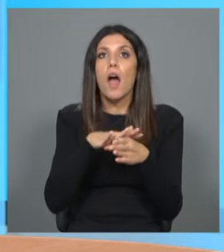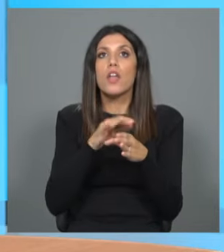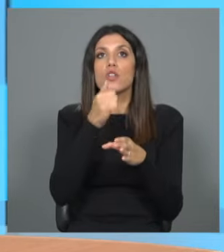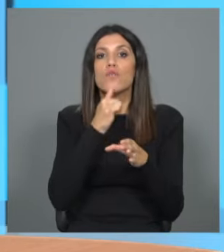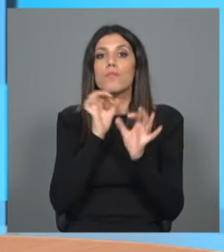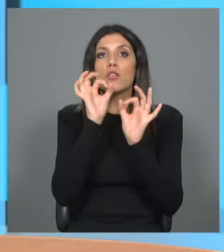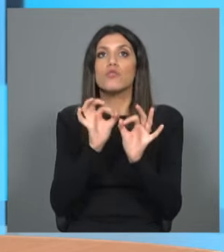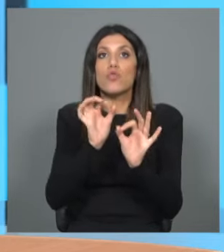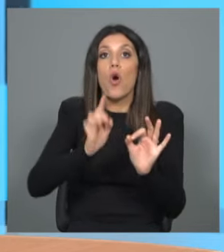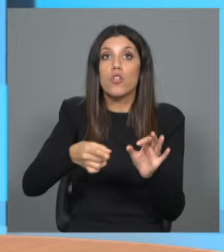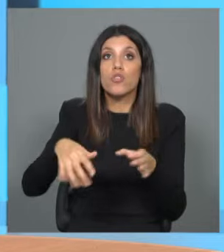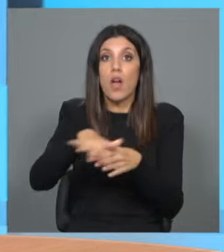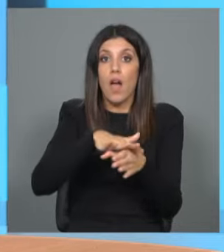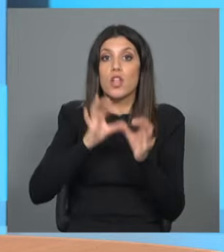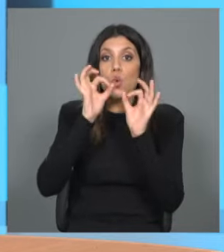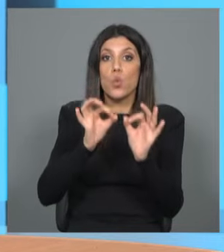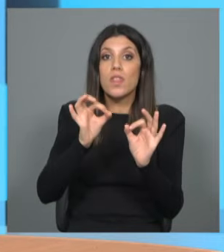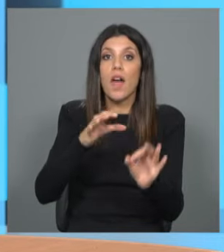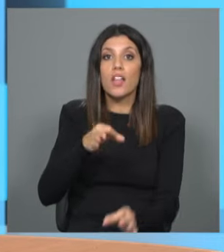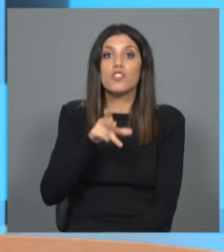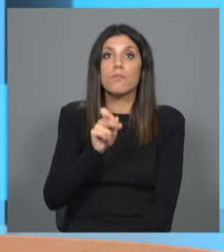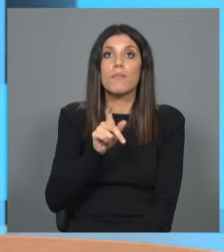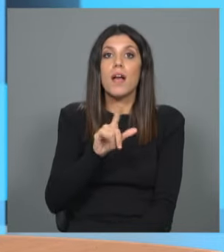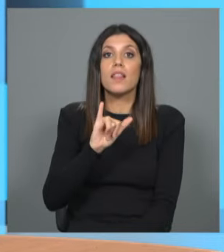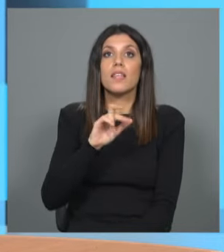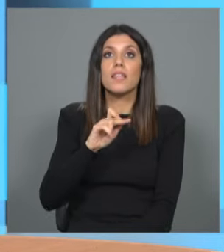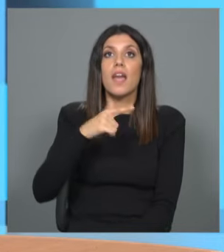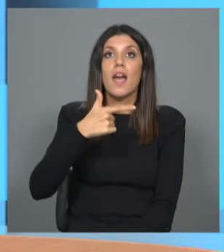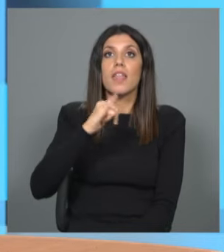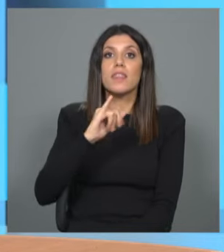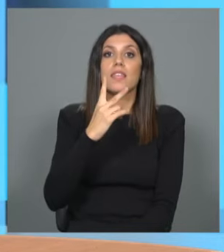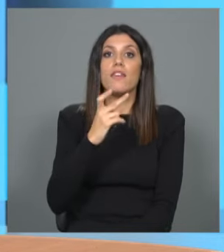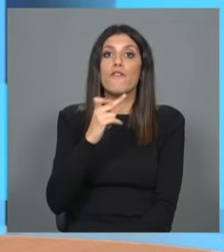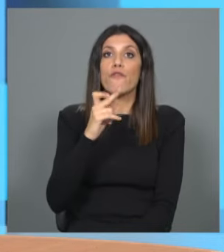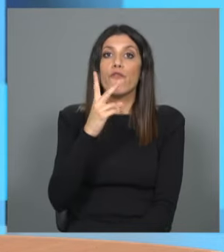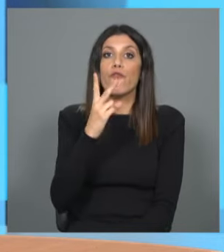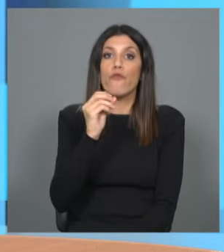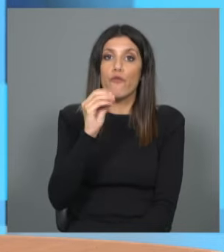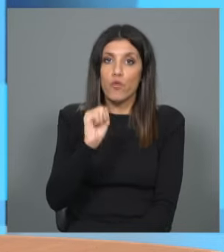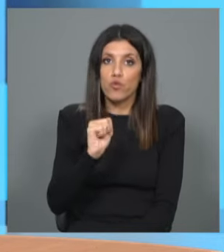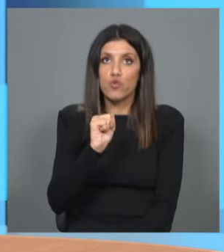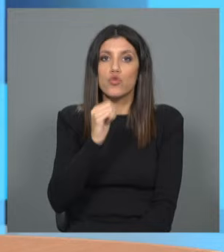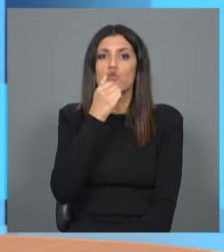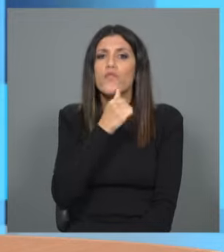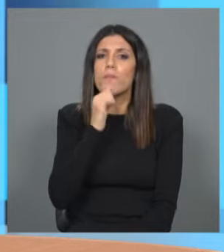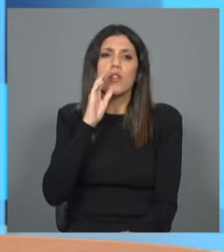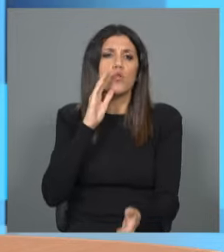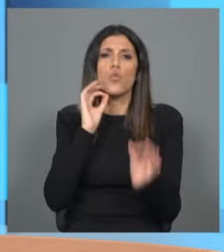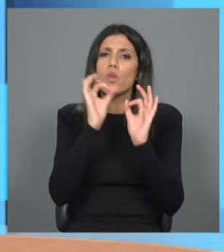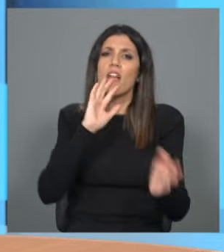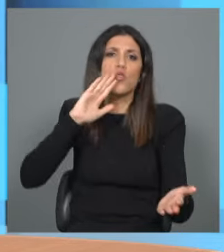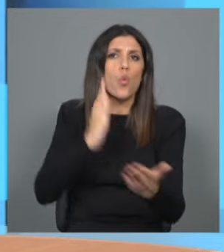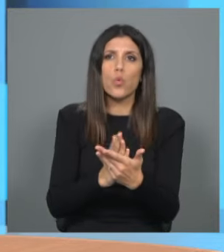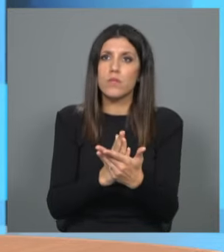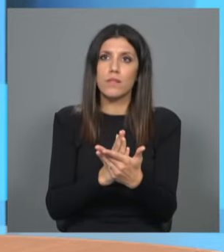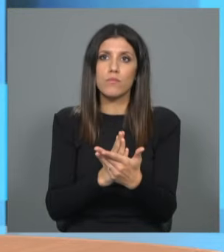é a área dos cuidados paliativos. E é disso que estamos a falar, sofrimento intolerável. Estamos a falar de sofrimento intenso. Falando de sofrimento intenso, eu